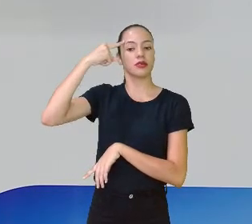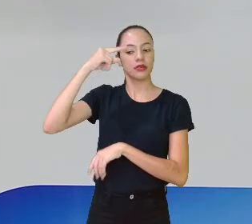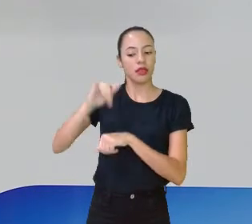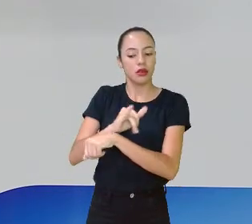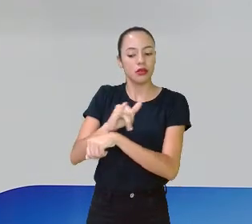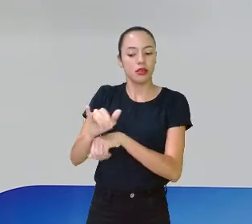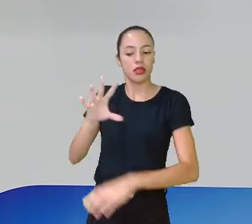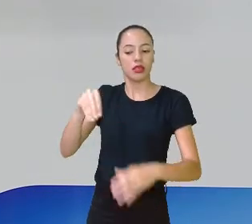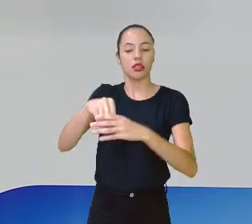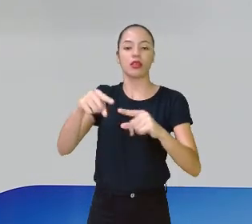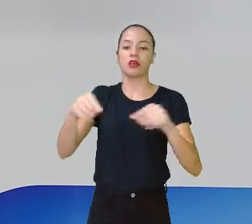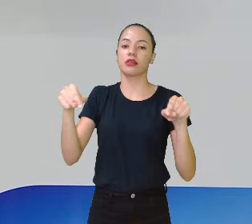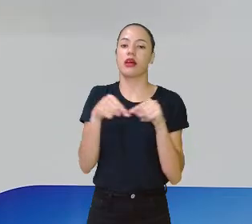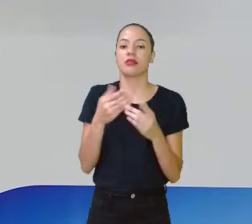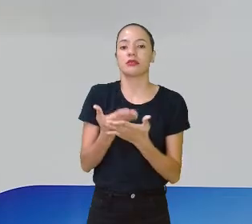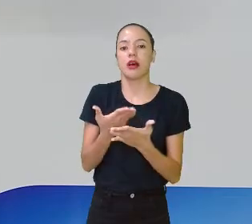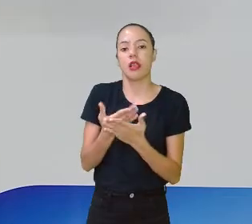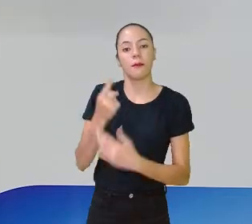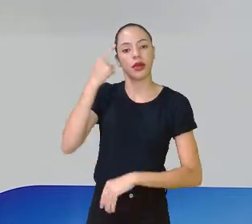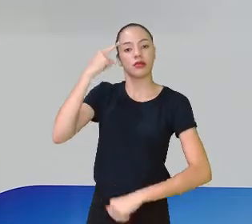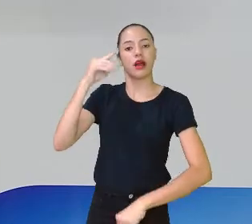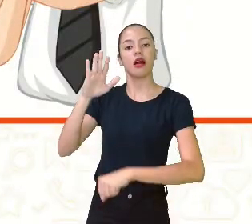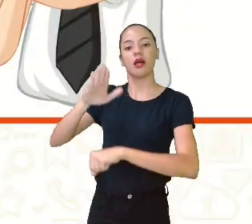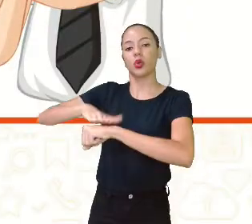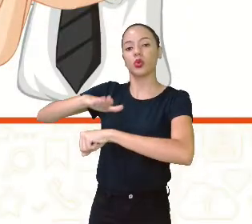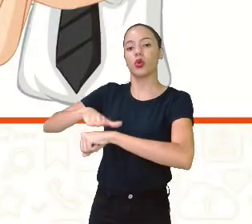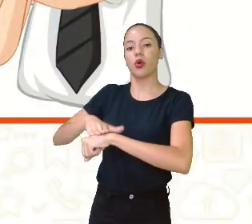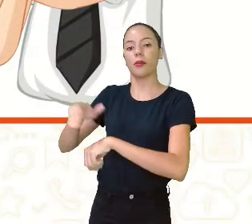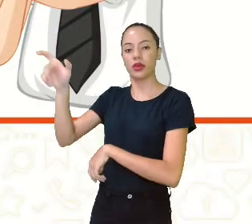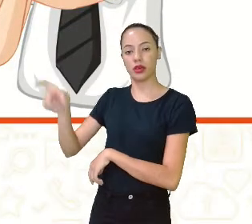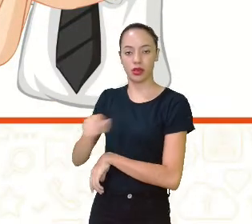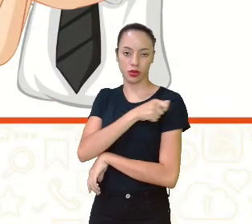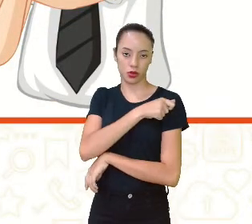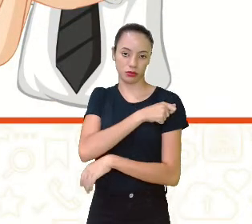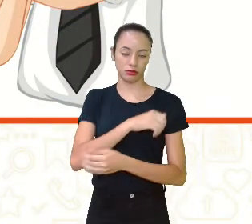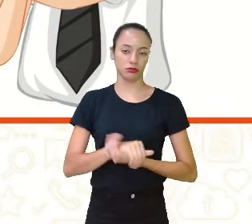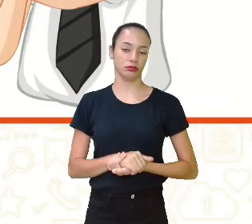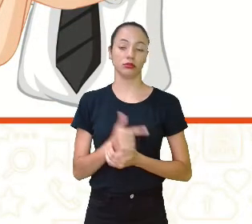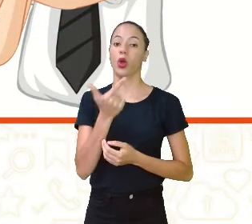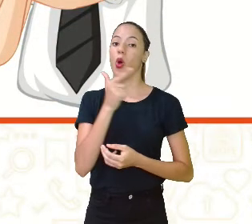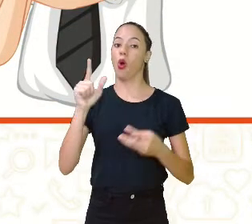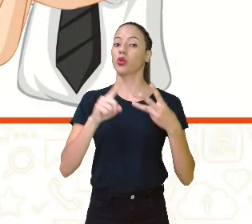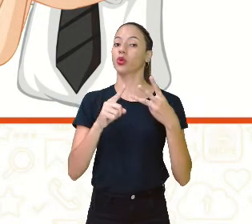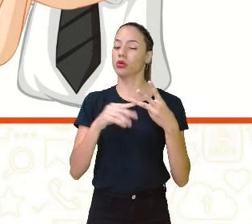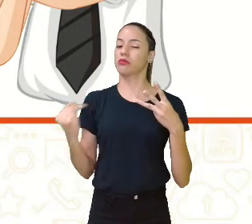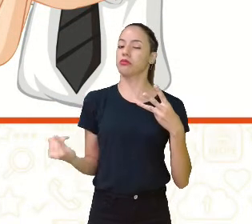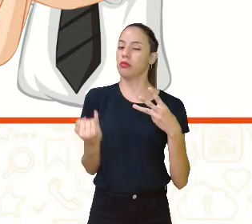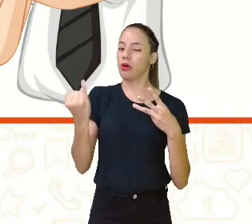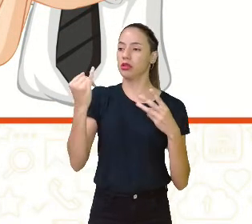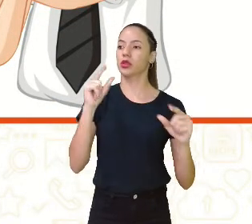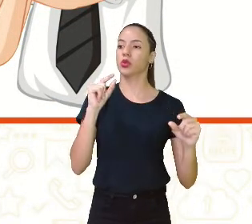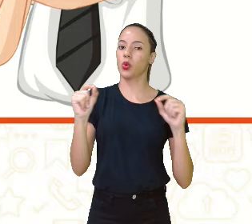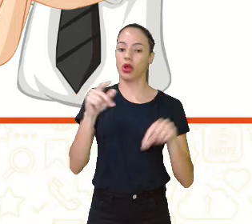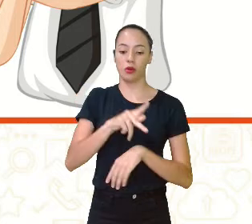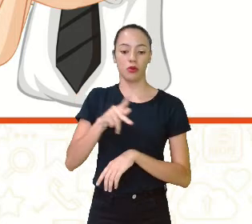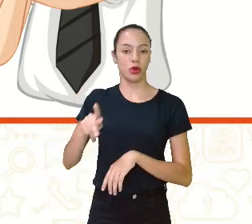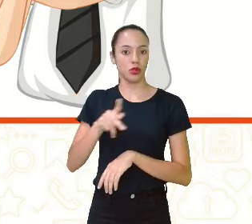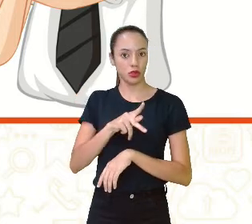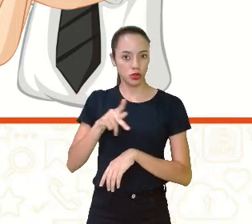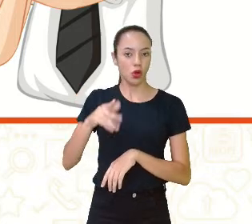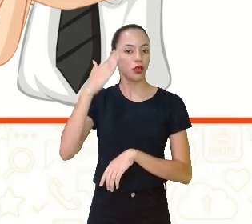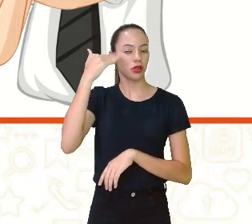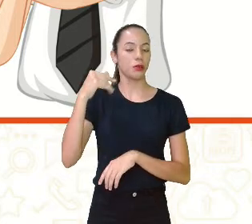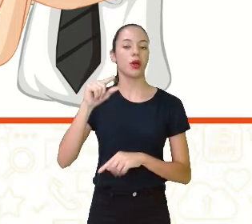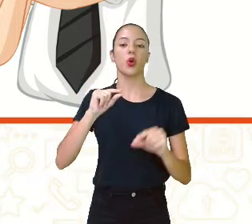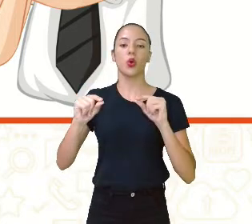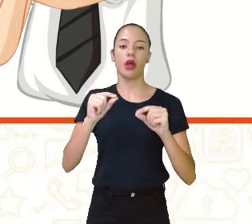essa autonomia do estudante. Vamos agora ver outro ponto que é muito importante o professor considerar, que são